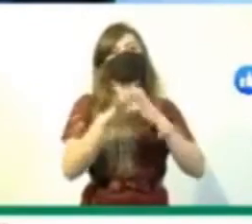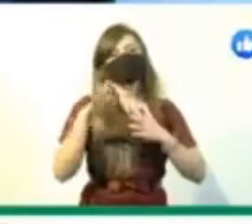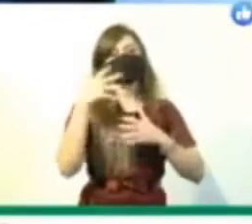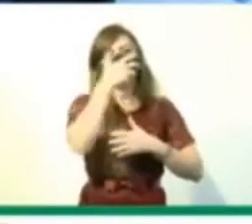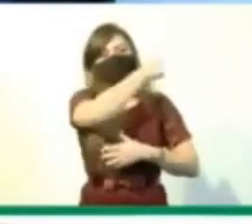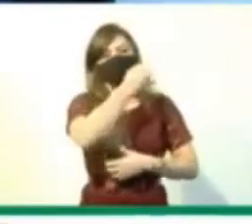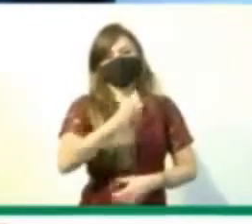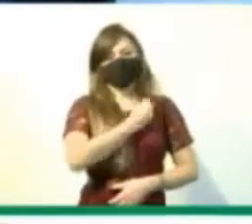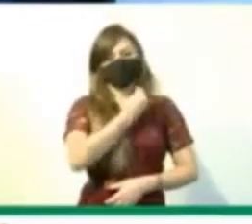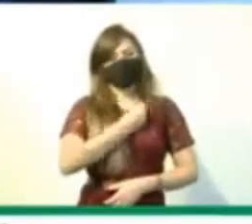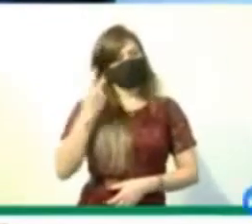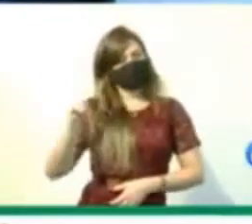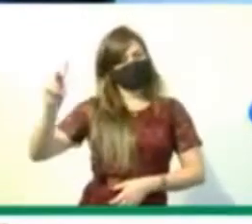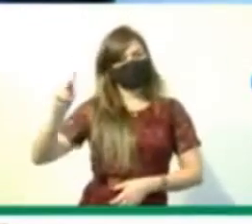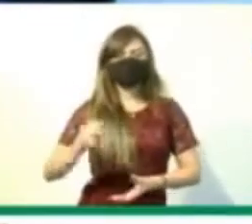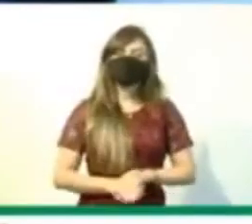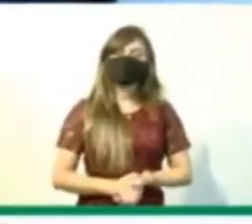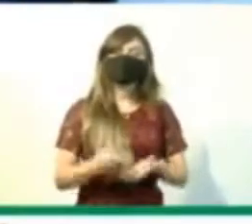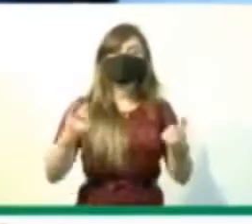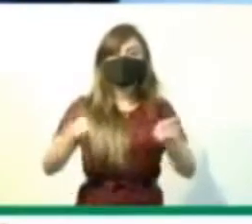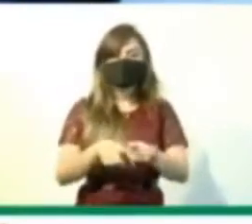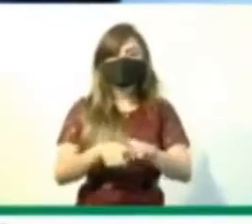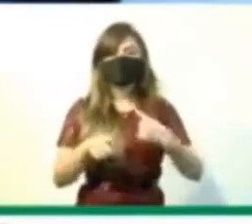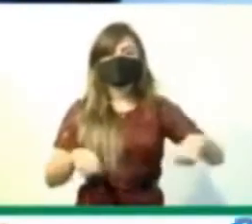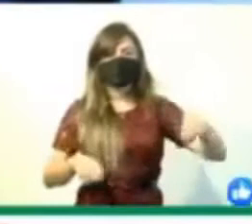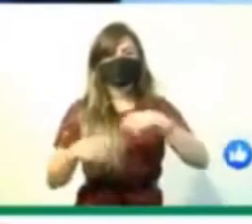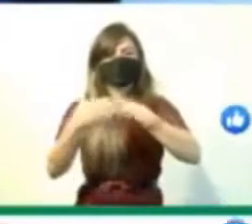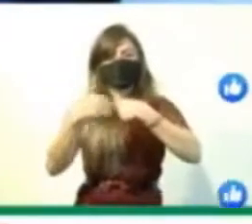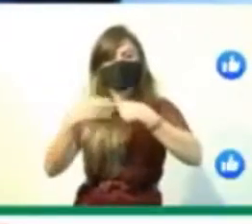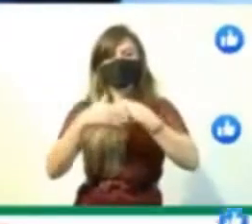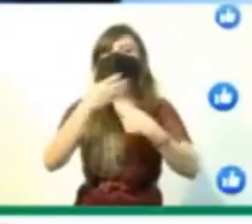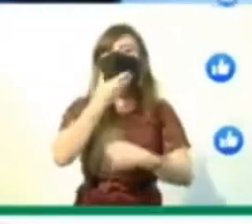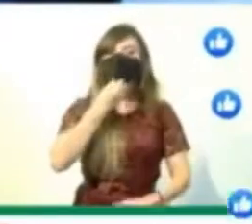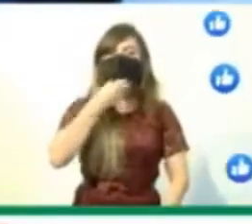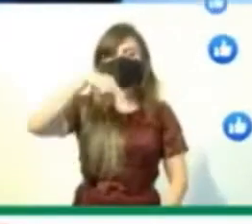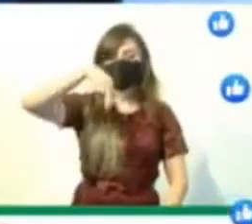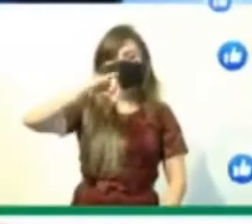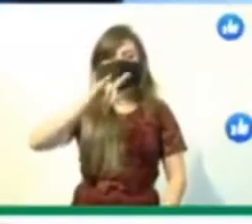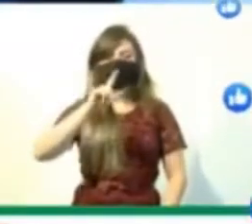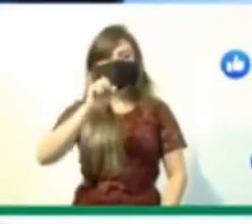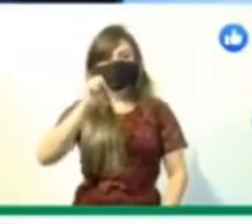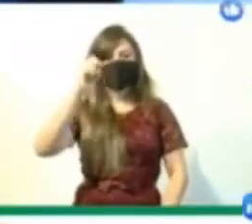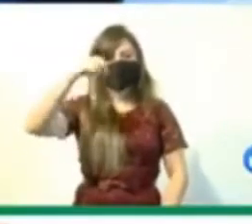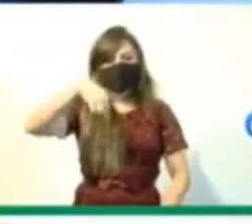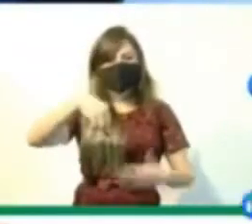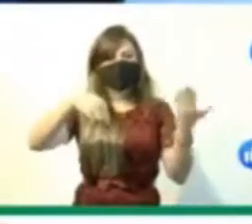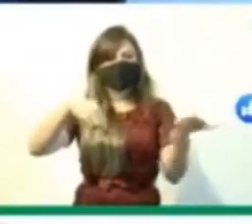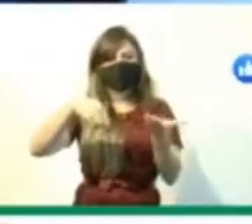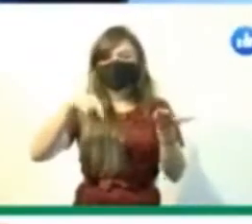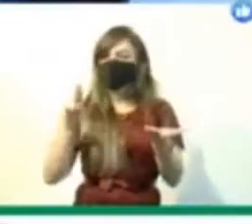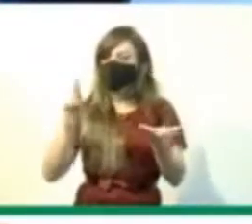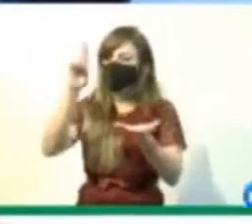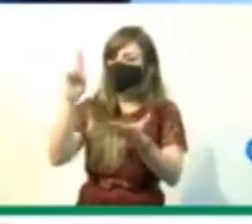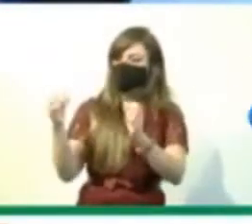aqui um grande esportista milagrense, que é o nosso querido e saudoso Nilson Bernardo, que está aqui representado pela sua